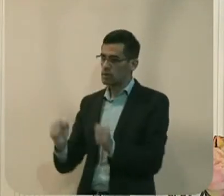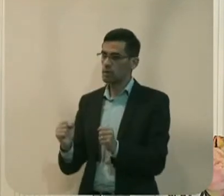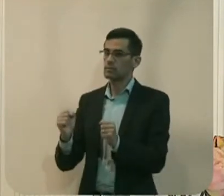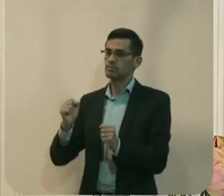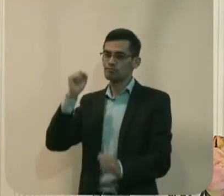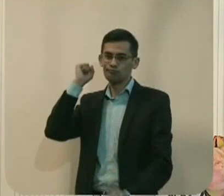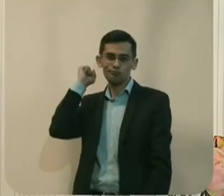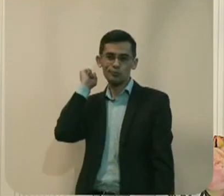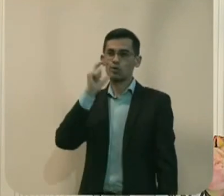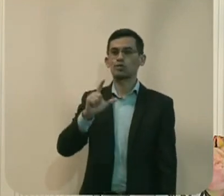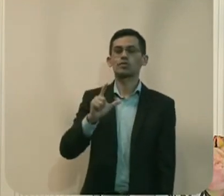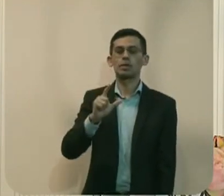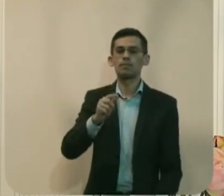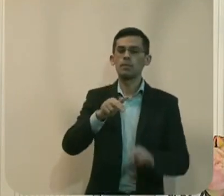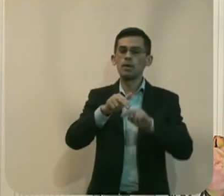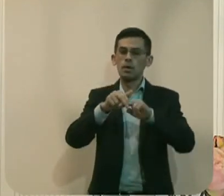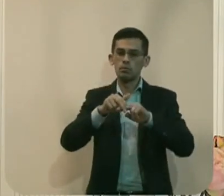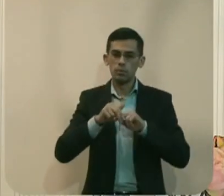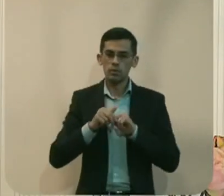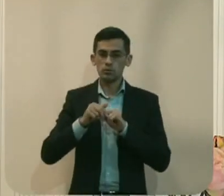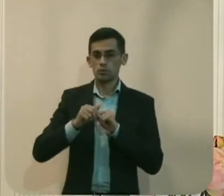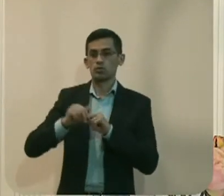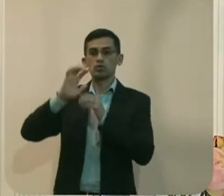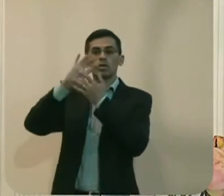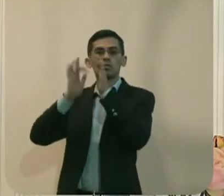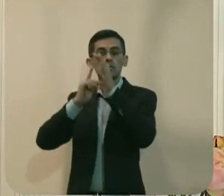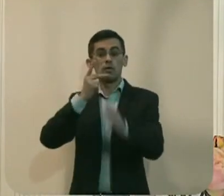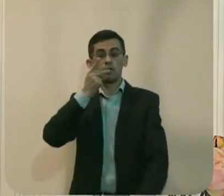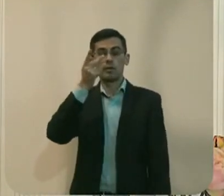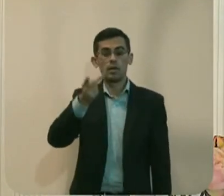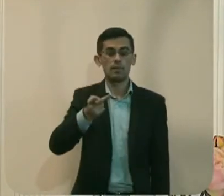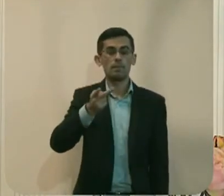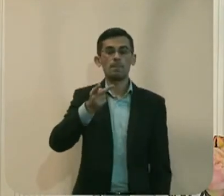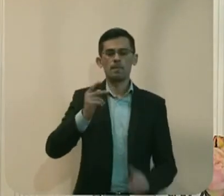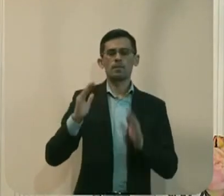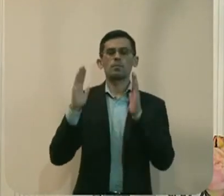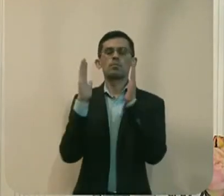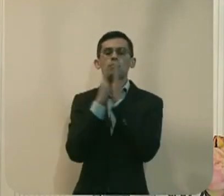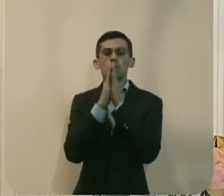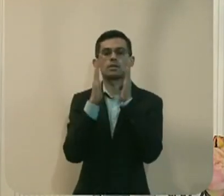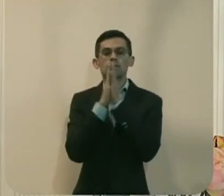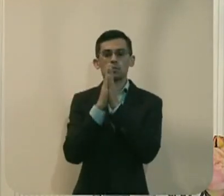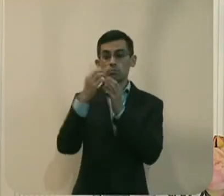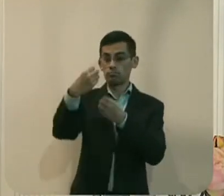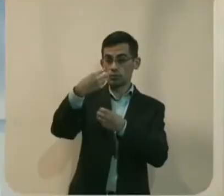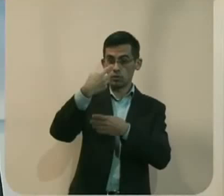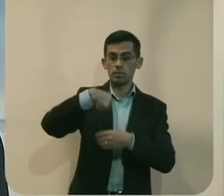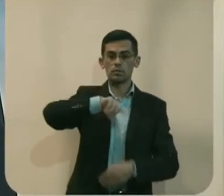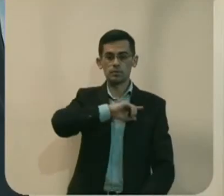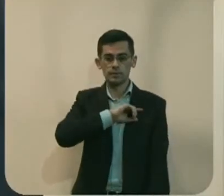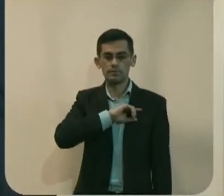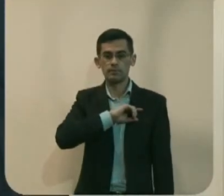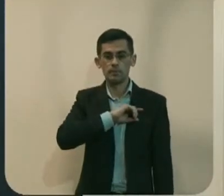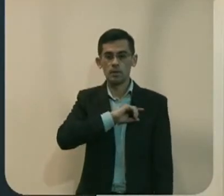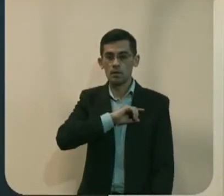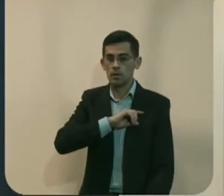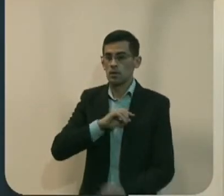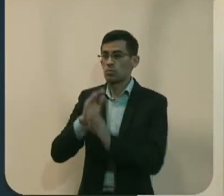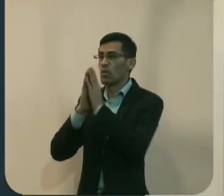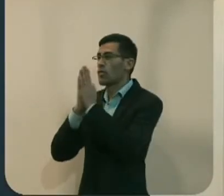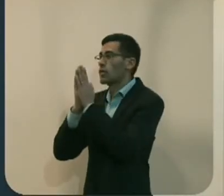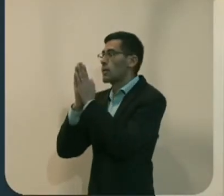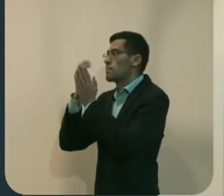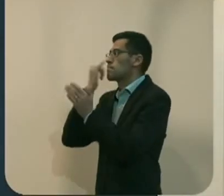outra dimensão. É por isso que o Senhor Jesus vai dizer assim, numa oração que Ele ensinou para a gente.